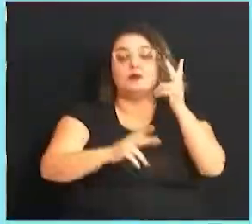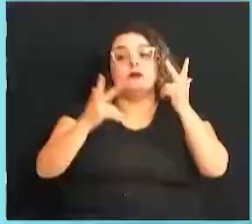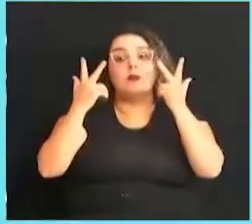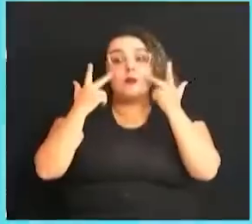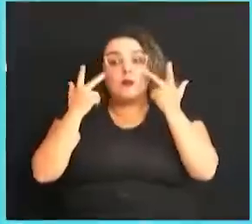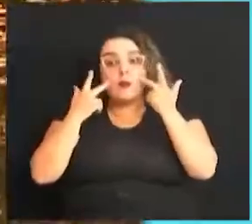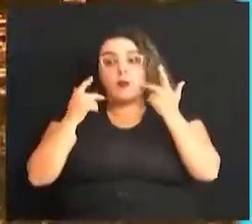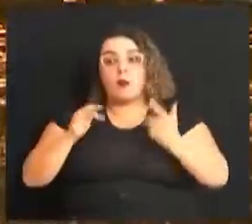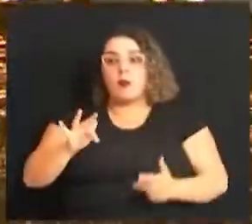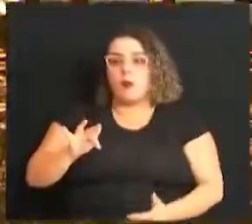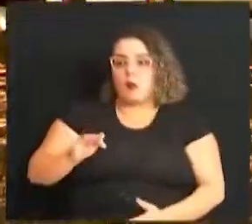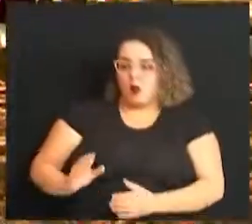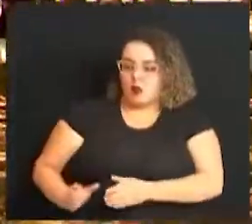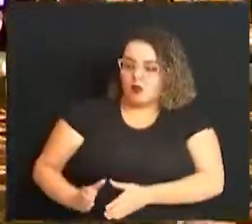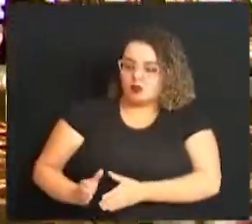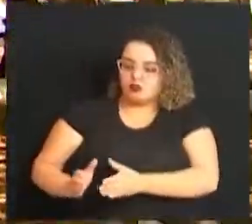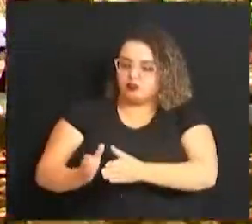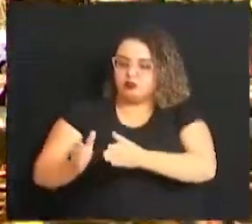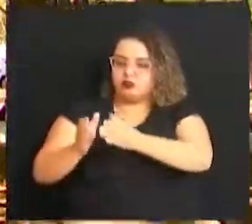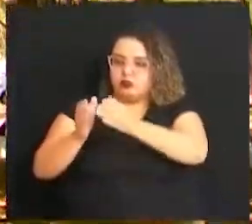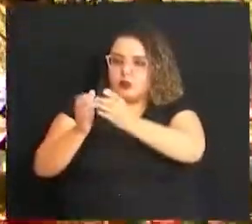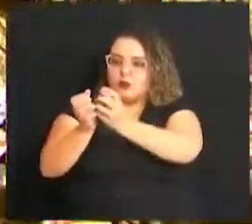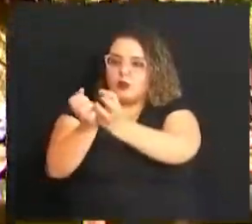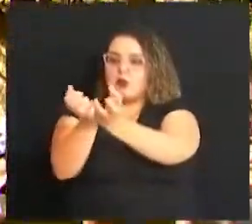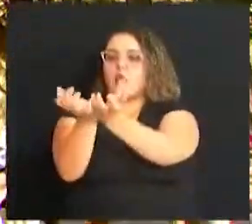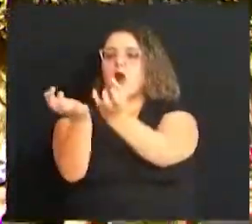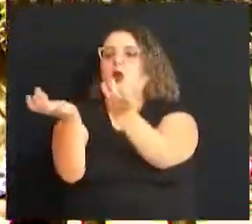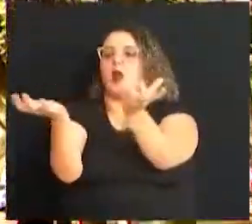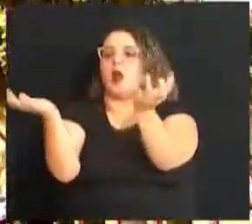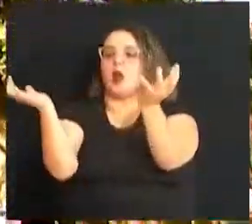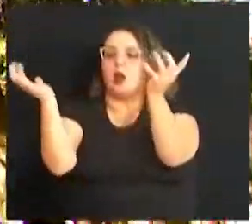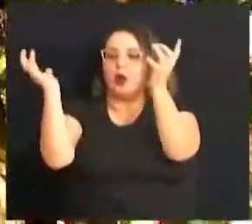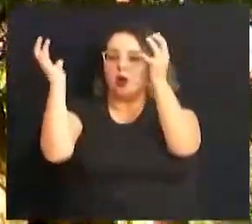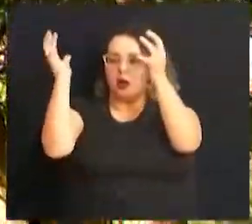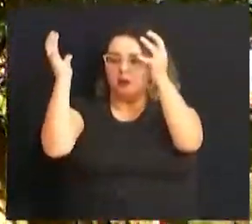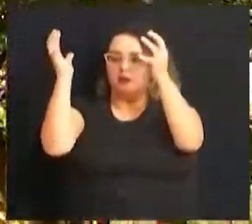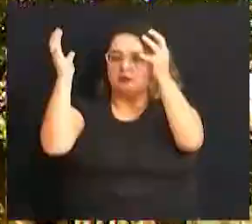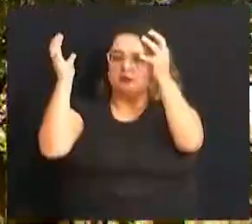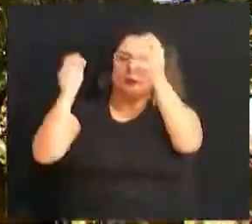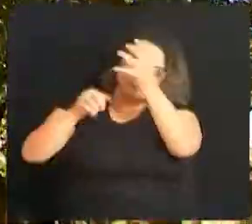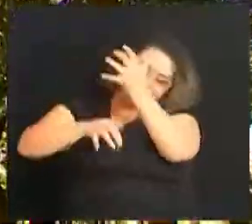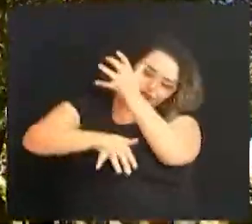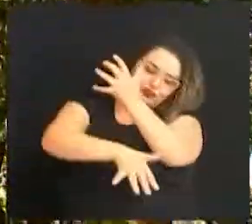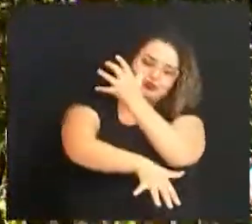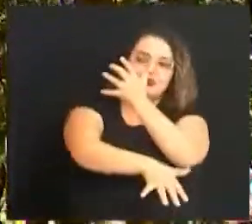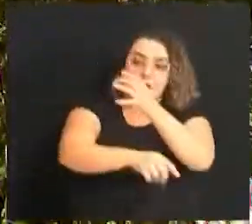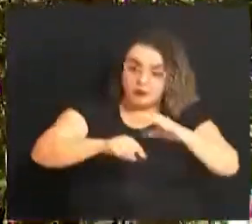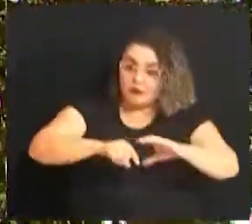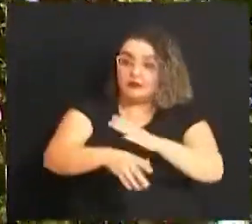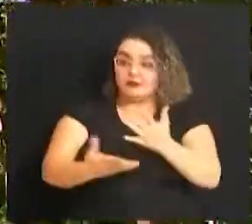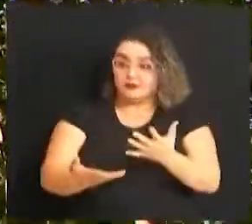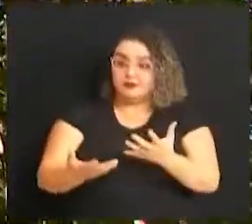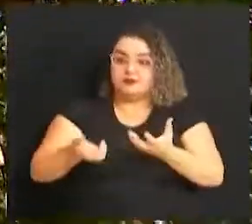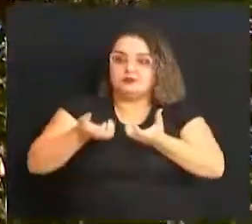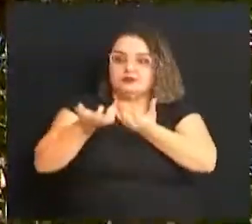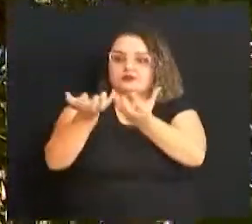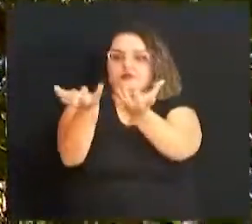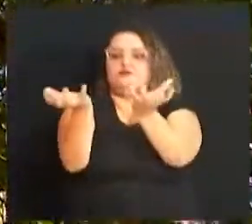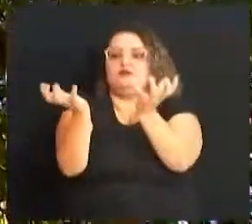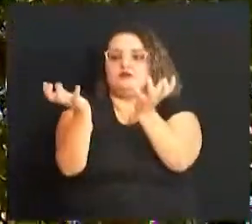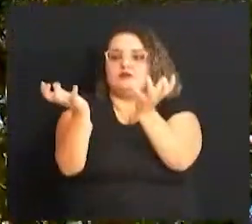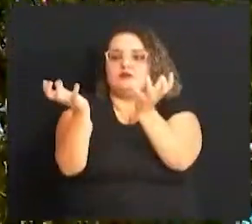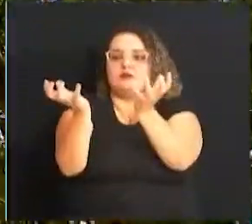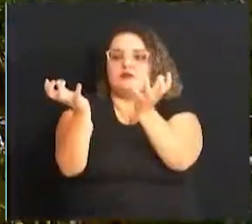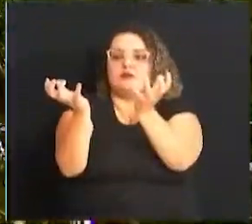ela compõe geralmente um fuste reto, tem uma copa globosa, uma sombra densa, né? Então